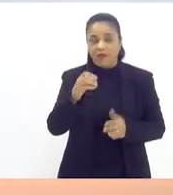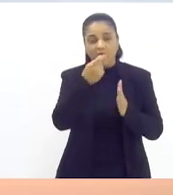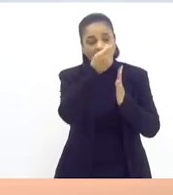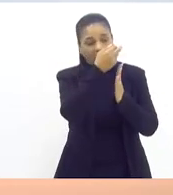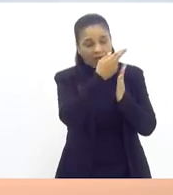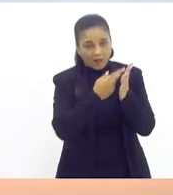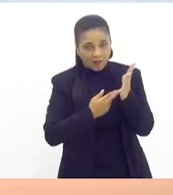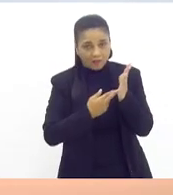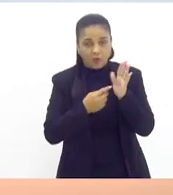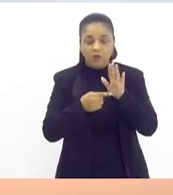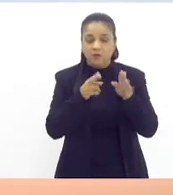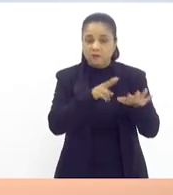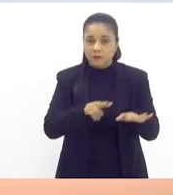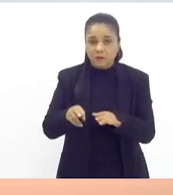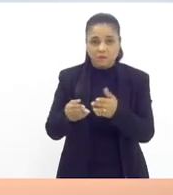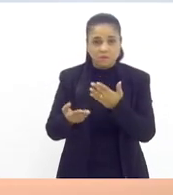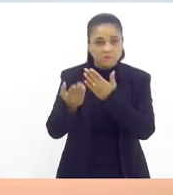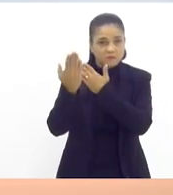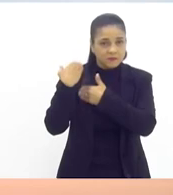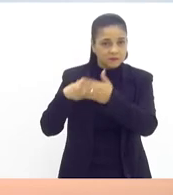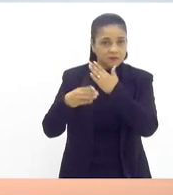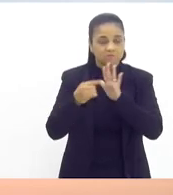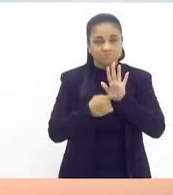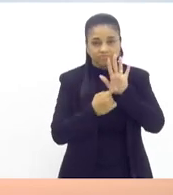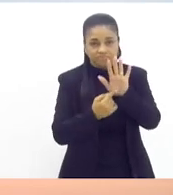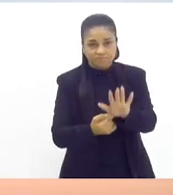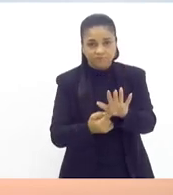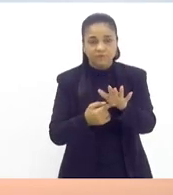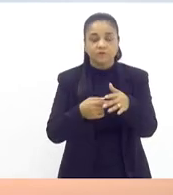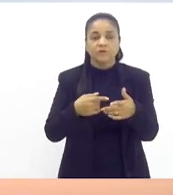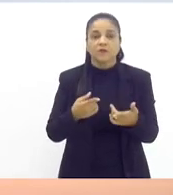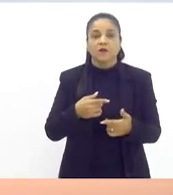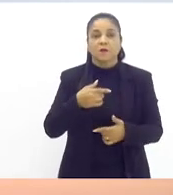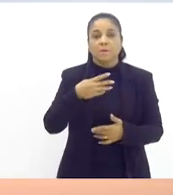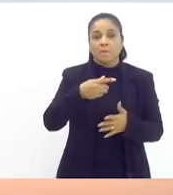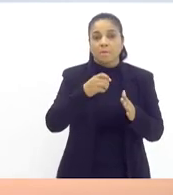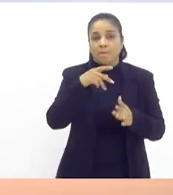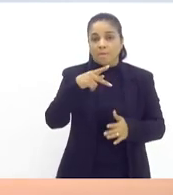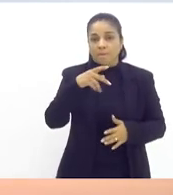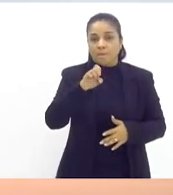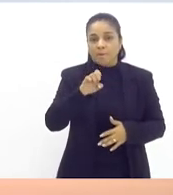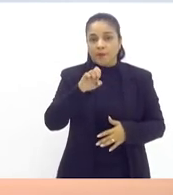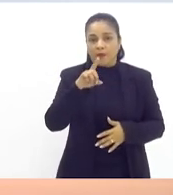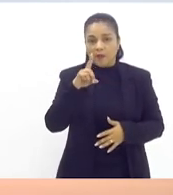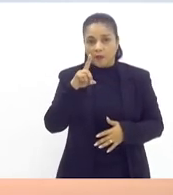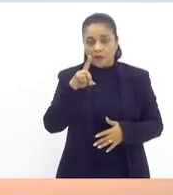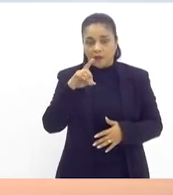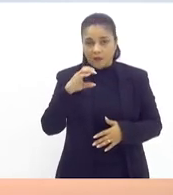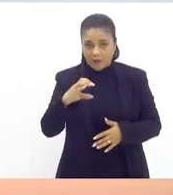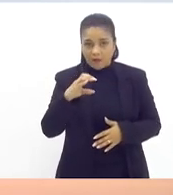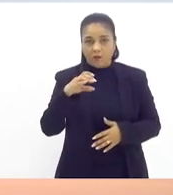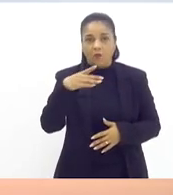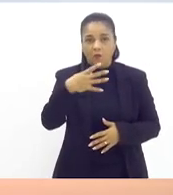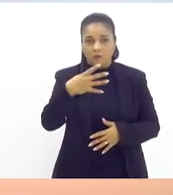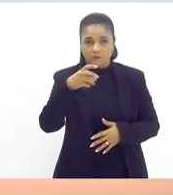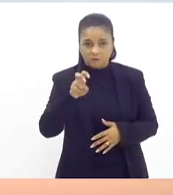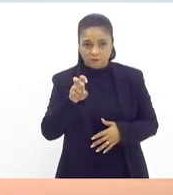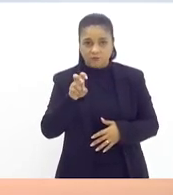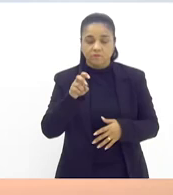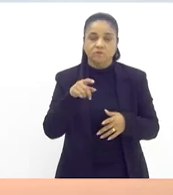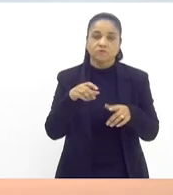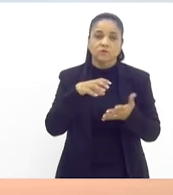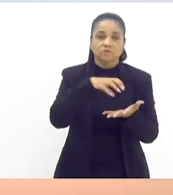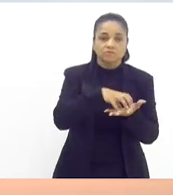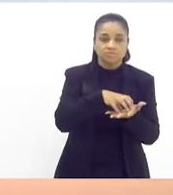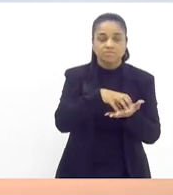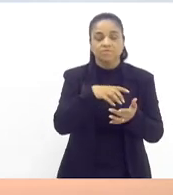apresentado semana passada pelo deputado Agnaldo Ribeiro, a PEC 45, o que se propõe é a substituição de 5 tributos atuais, federais, estaduais